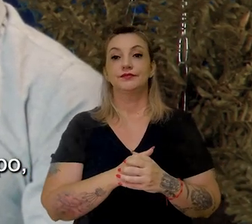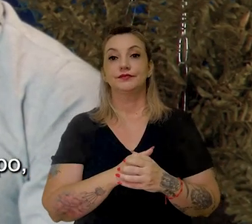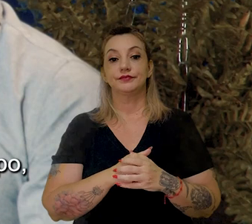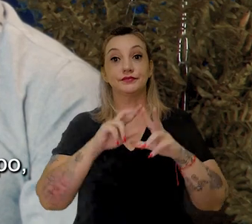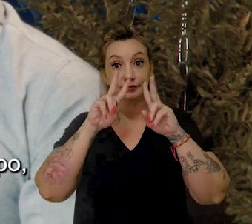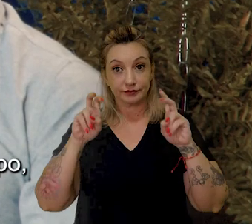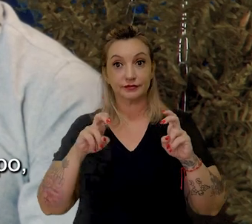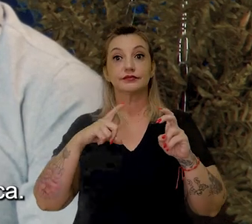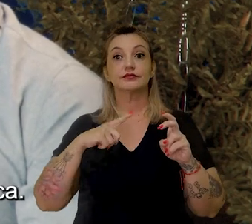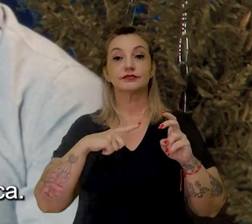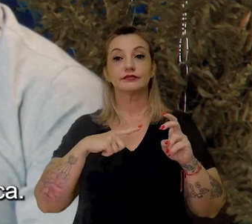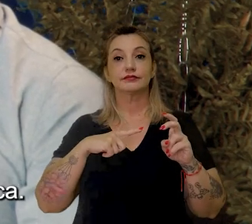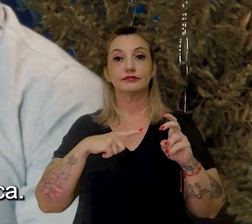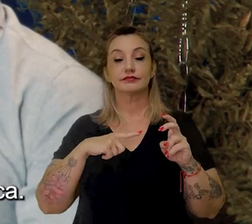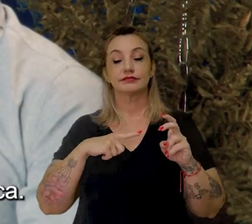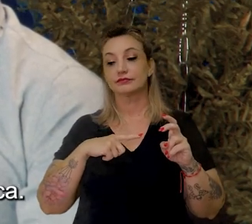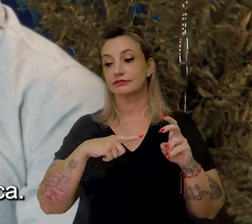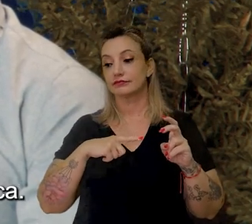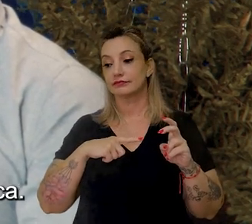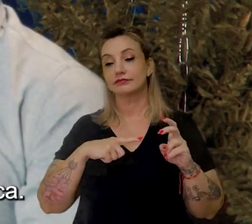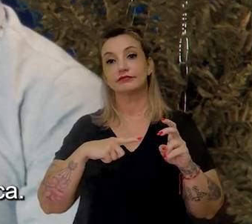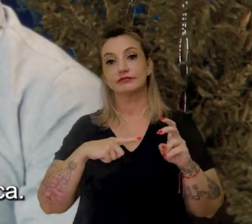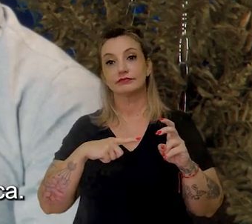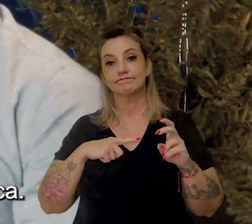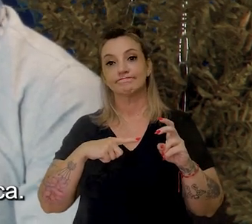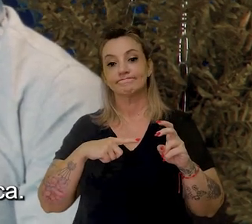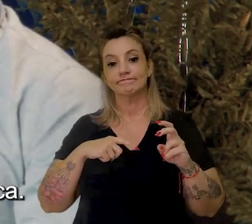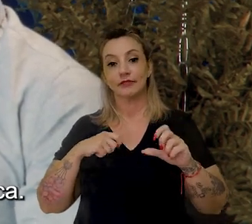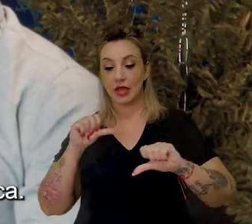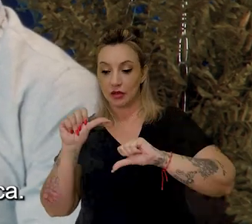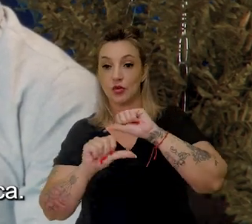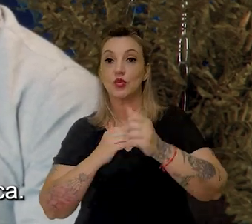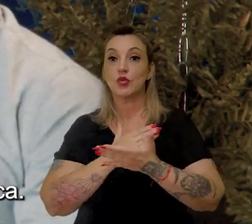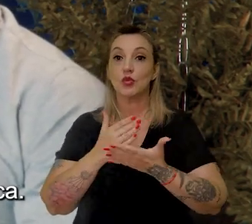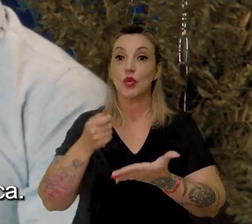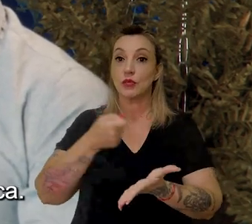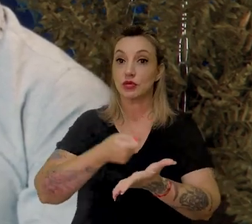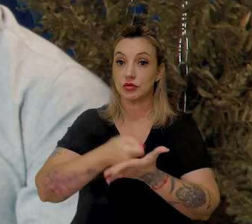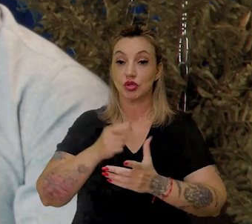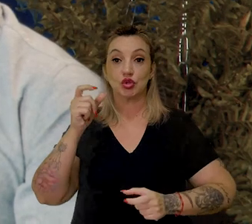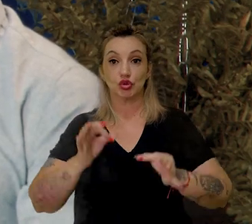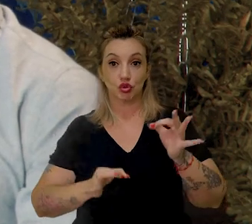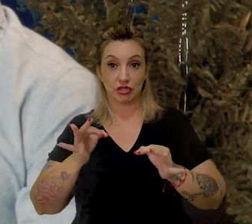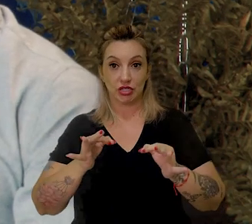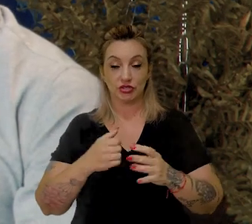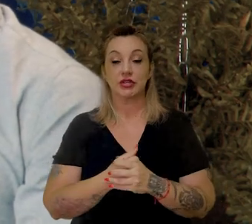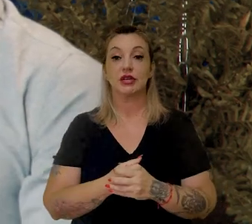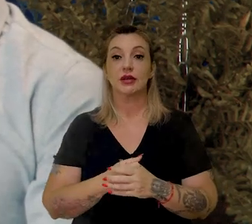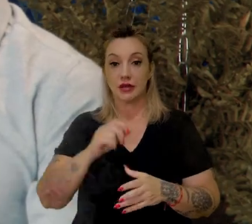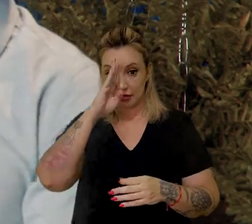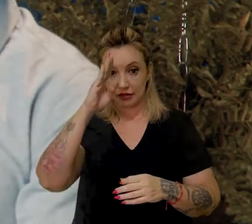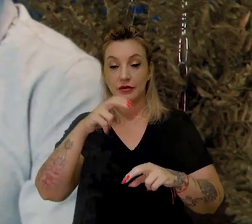esse tema tem deixado de ser uma questão voluntária para passar a ser uma obrigação jurídica e isso se dá